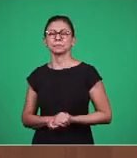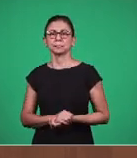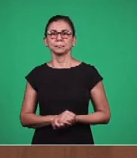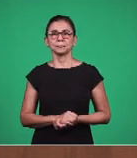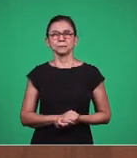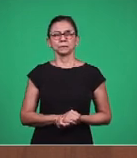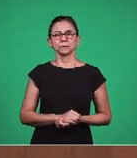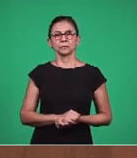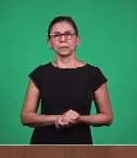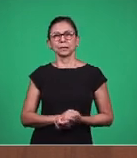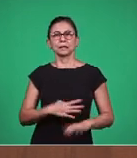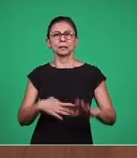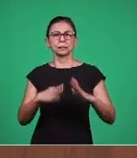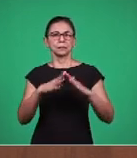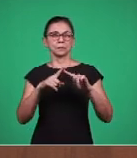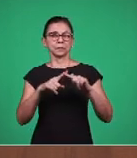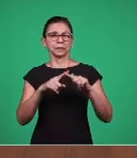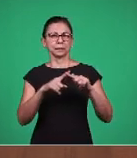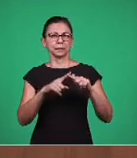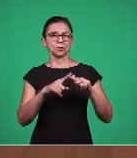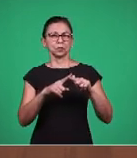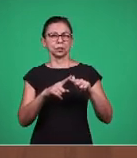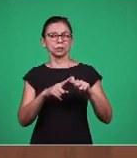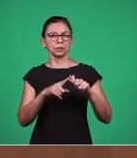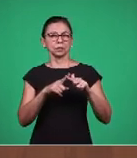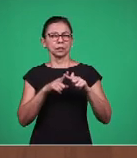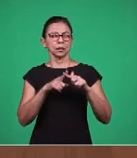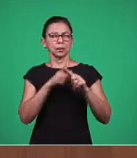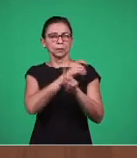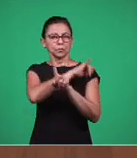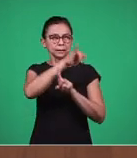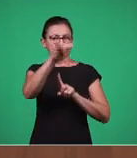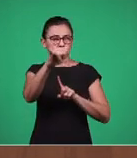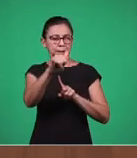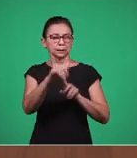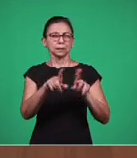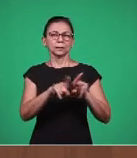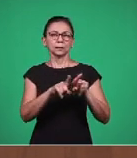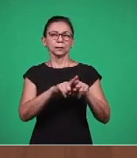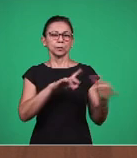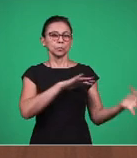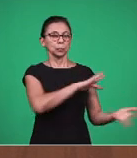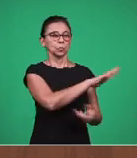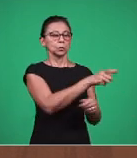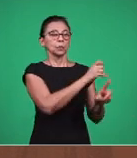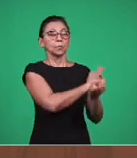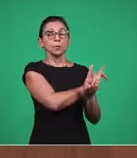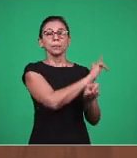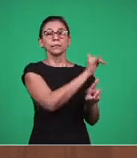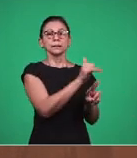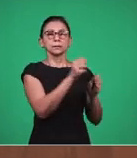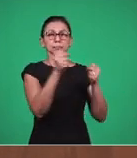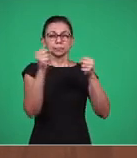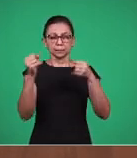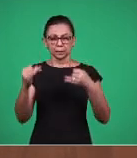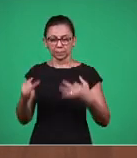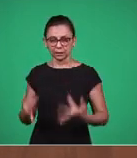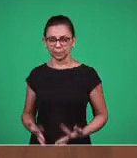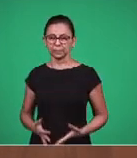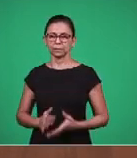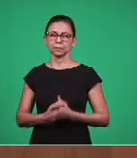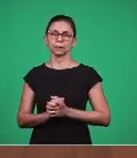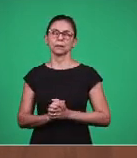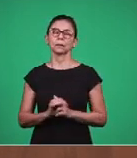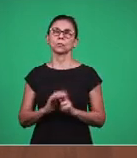vamos ver as trombetas que tocam para o mundo. Por isso, anteriormente, colocamos o assunto de trombetas.